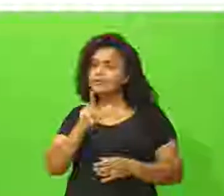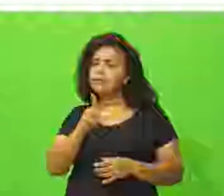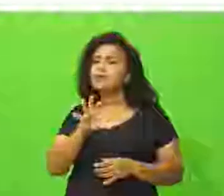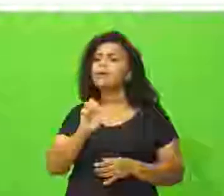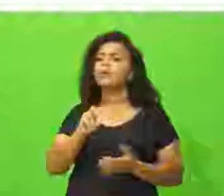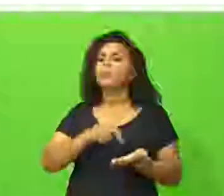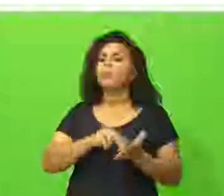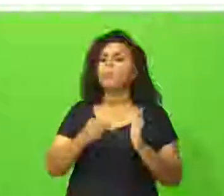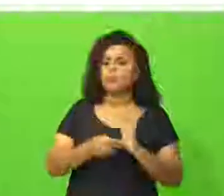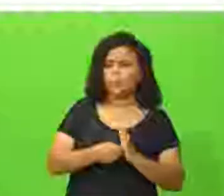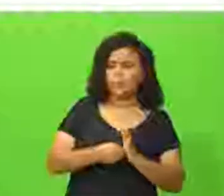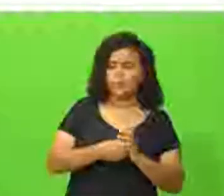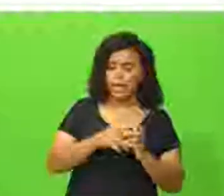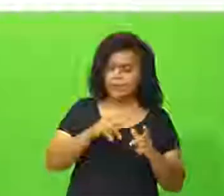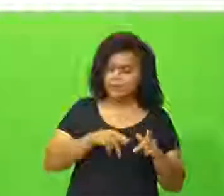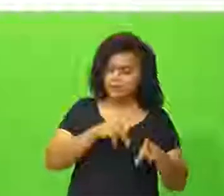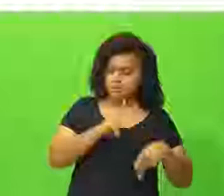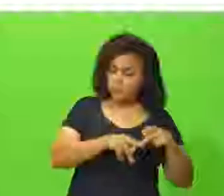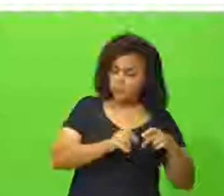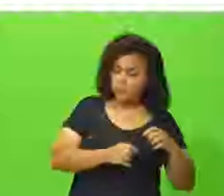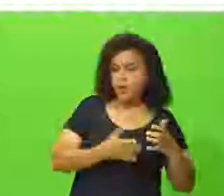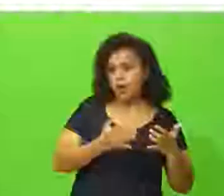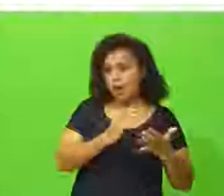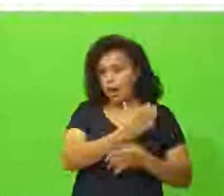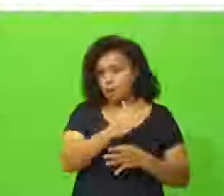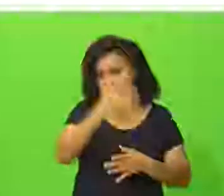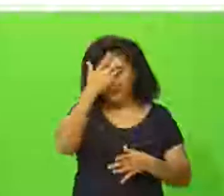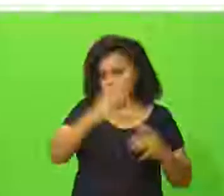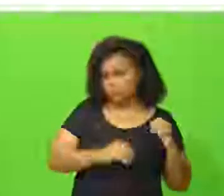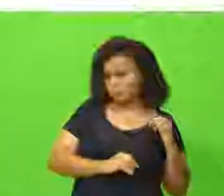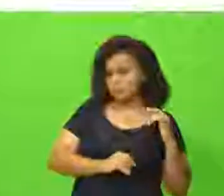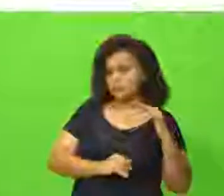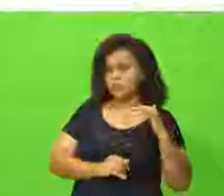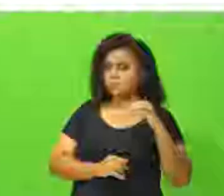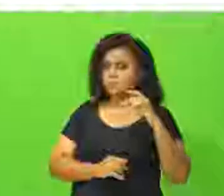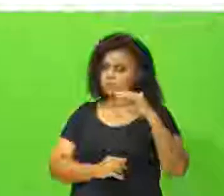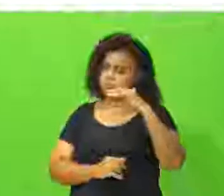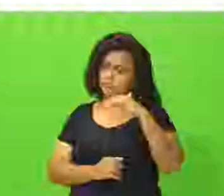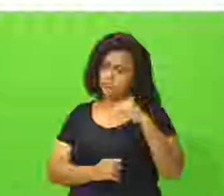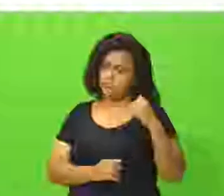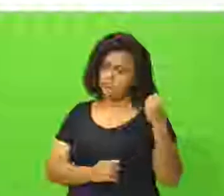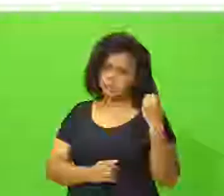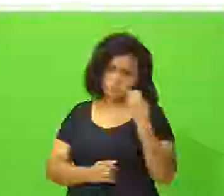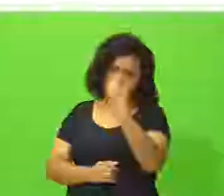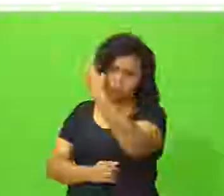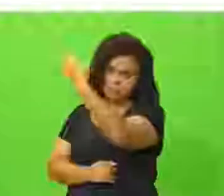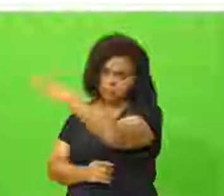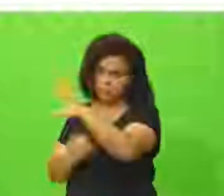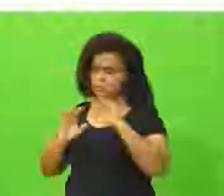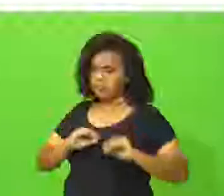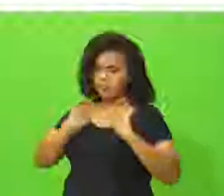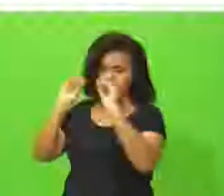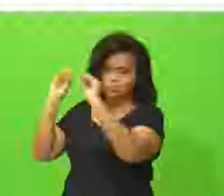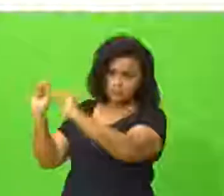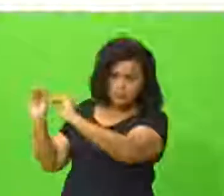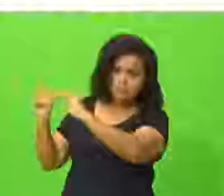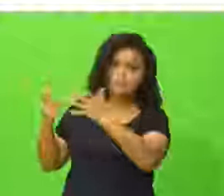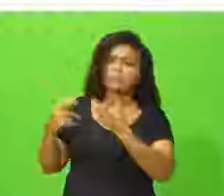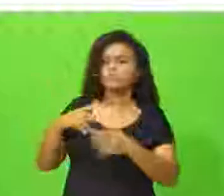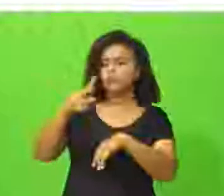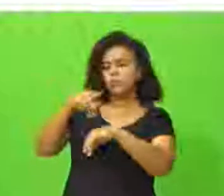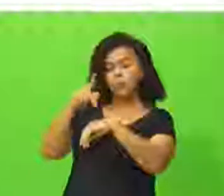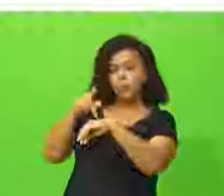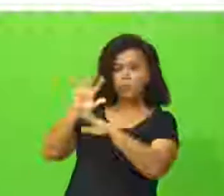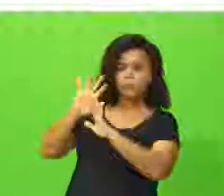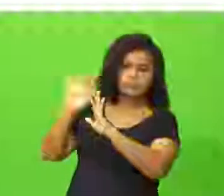que nós teremos o quê? Nós teremos a saída da população para determinados países. Exemplo, nasci no Brasil,